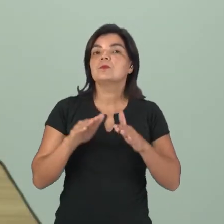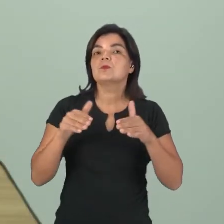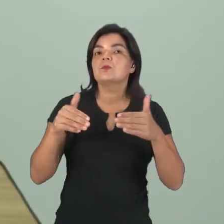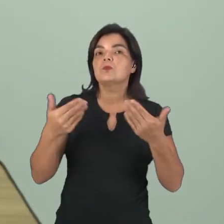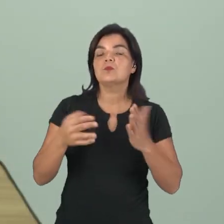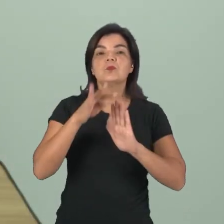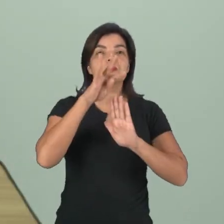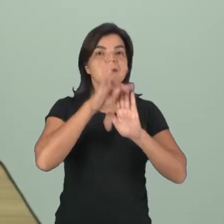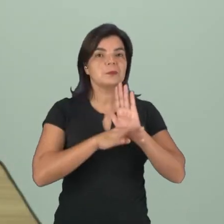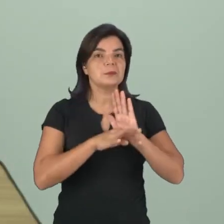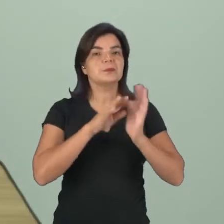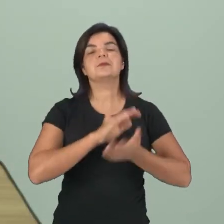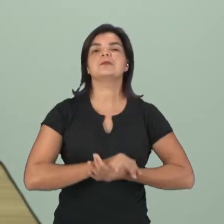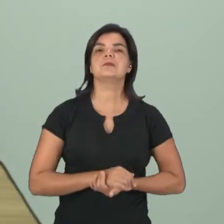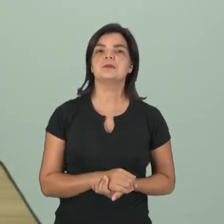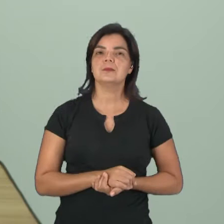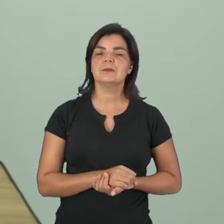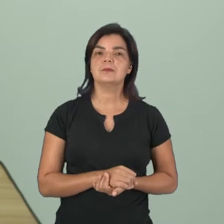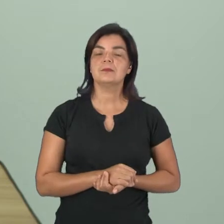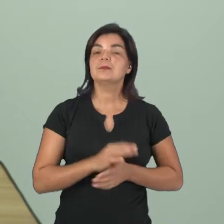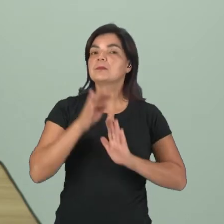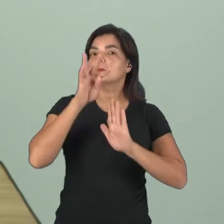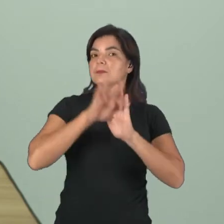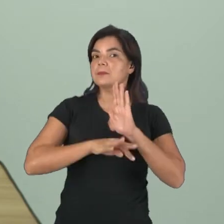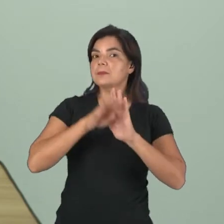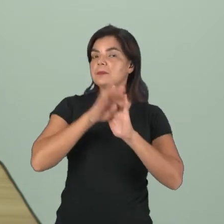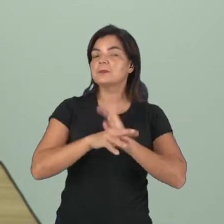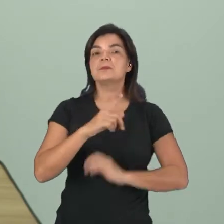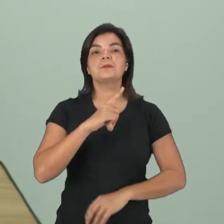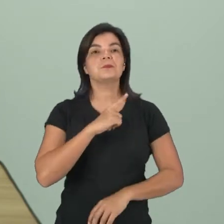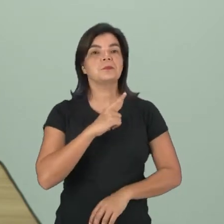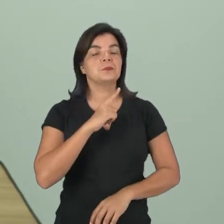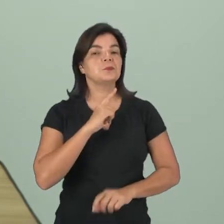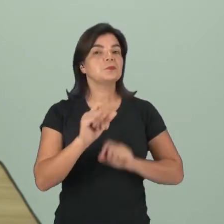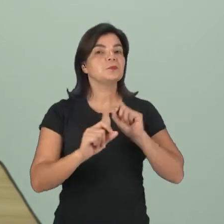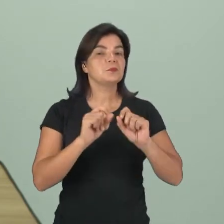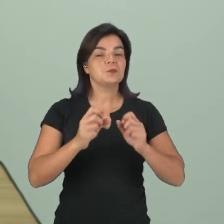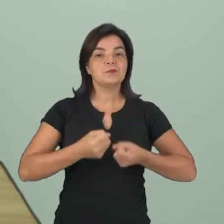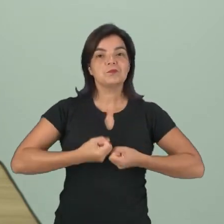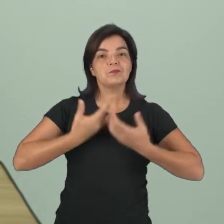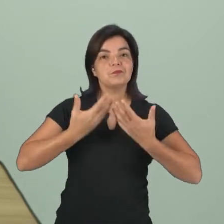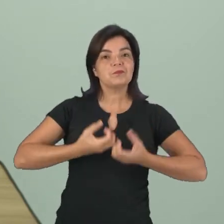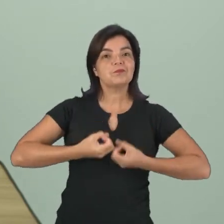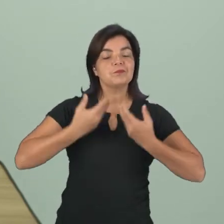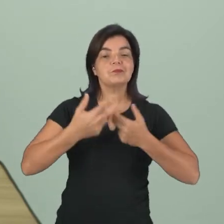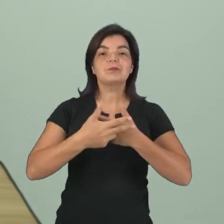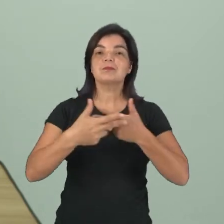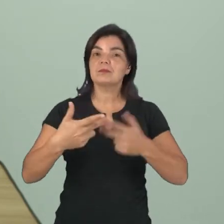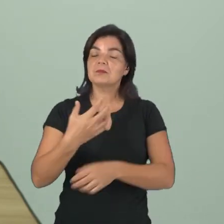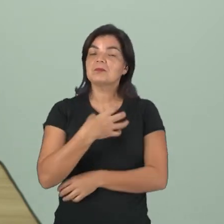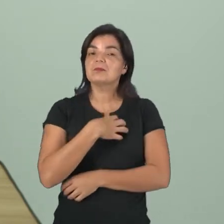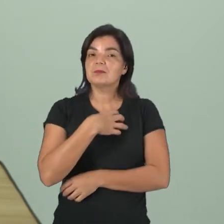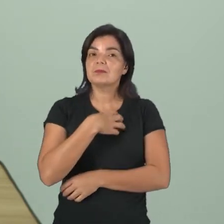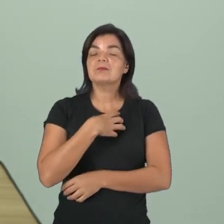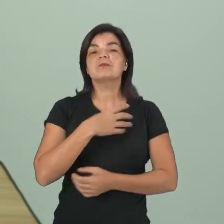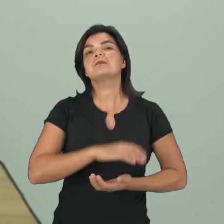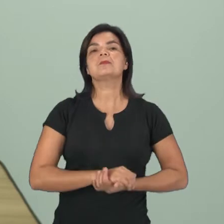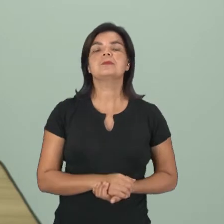Qual é o texto? Esse texto tem a finalidade de expressar alguns